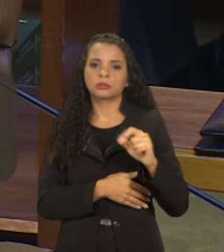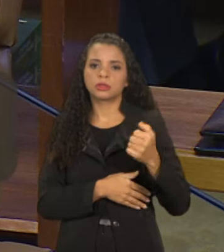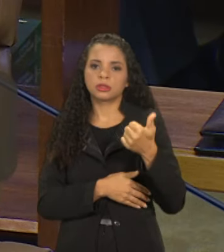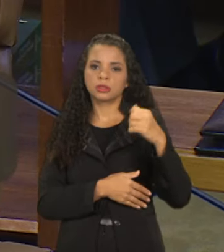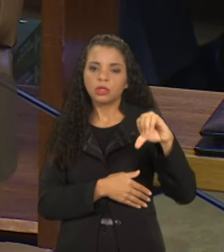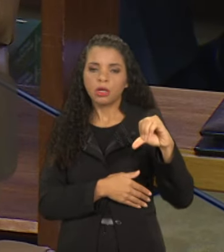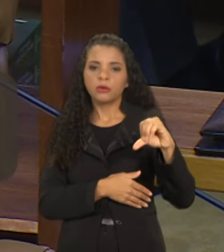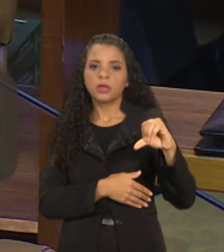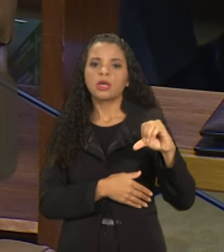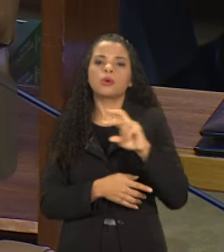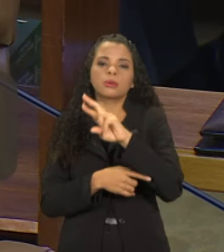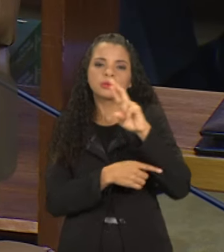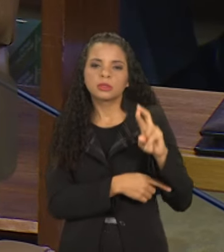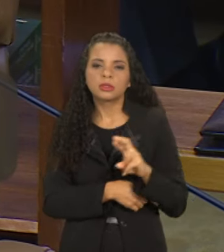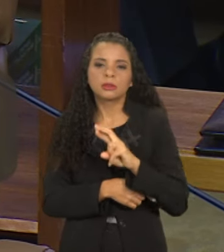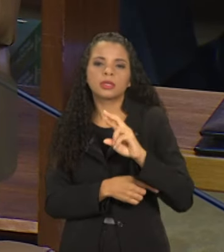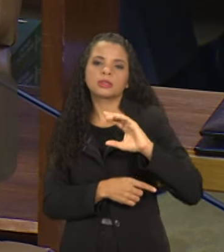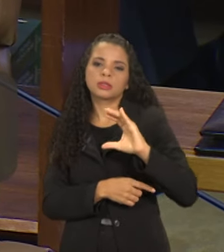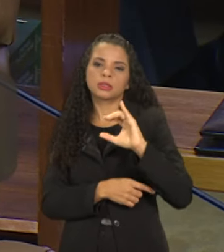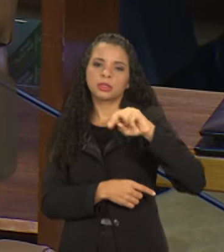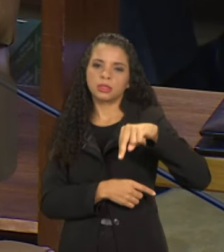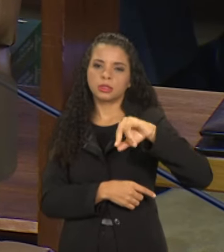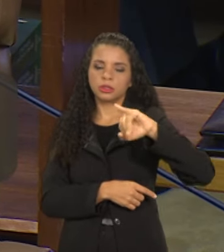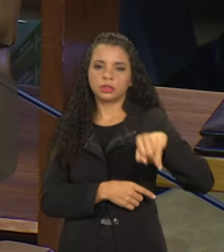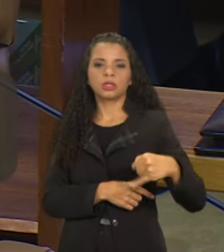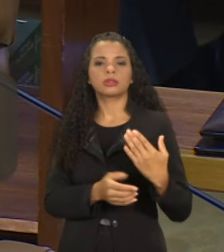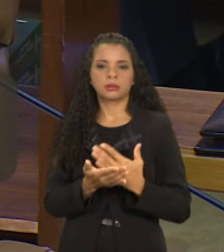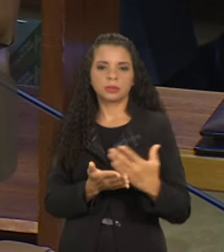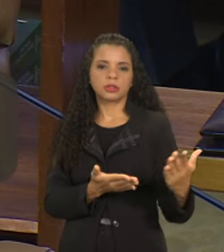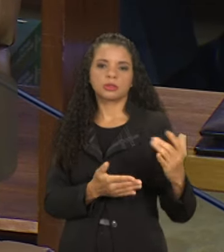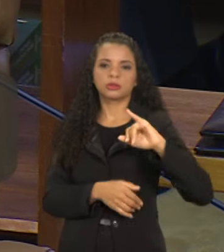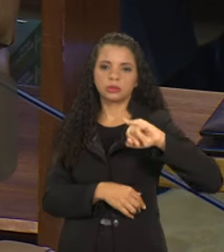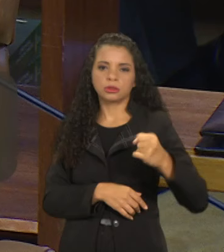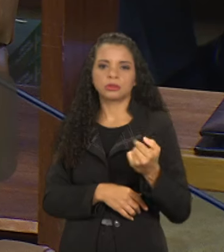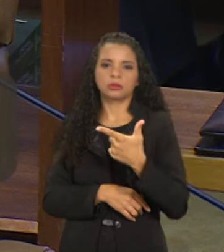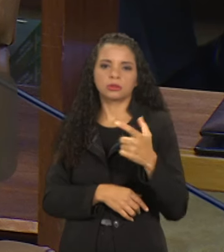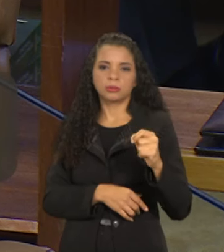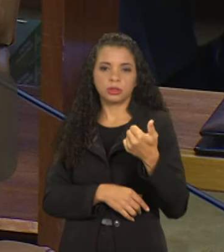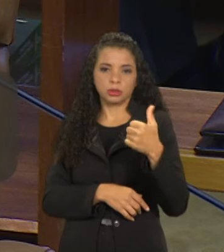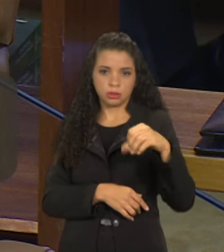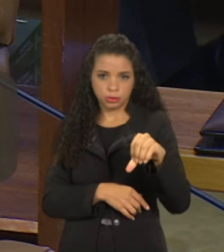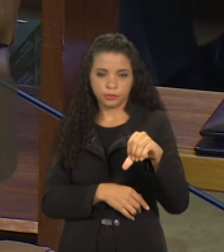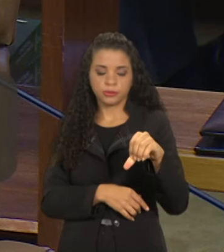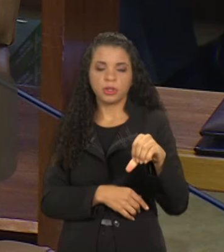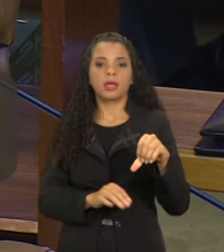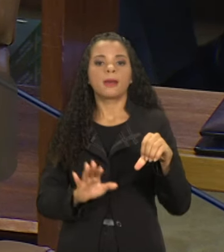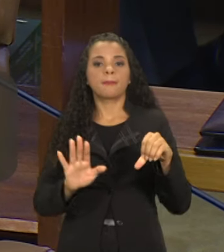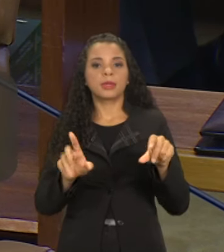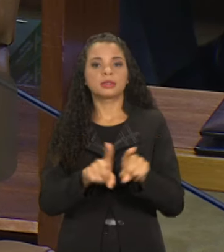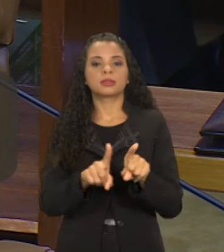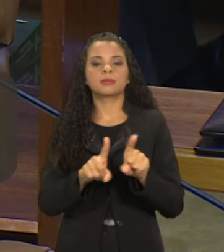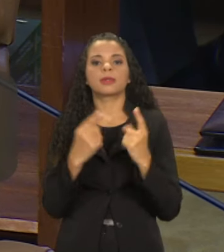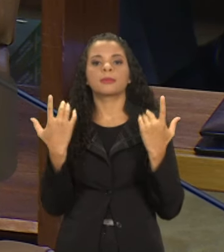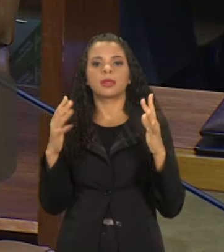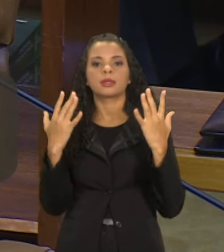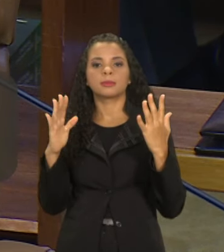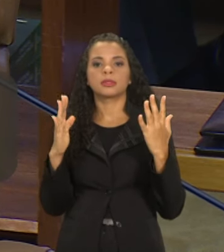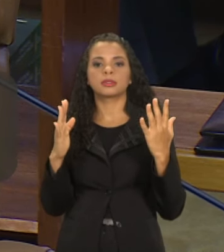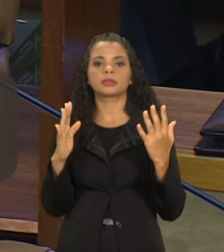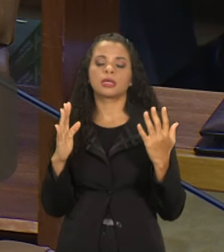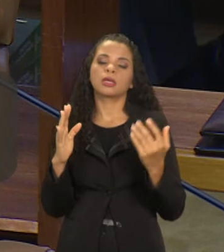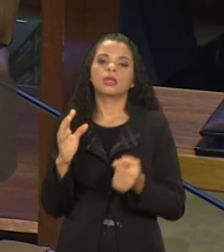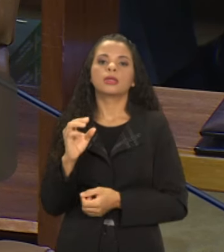se inicia em janeiro de 2019. E também da parte do Ministério Público, louvar os presidentes do CNMP,